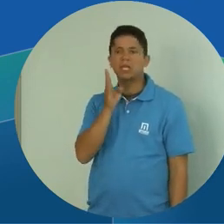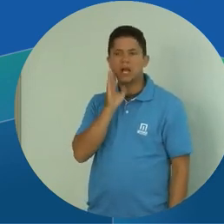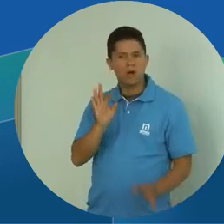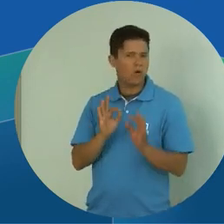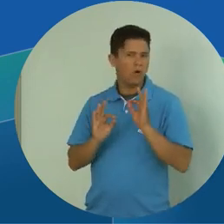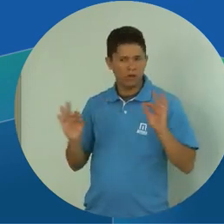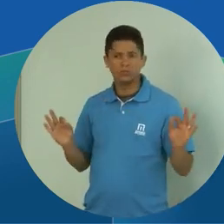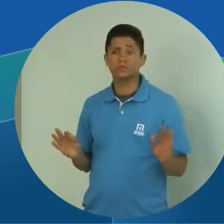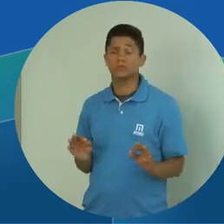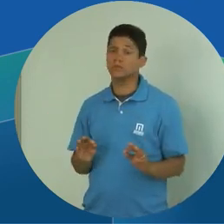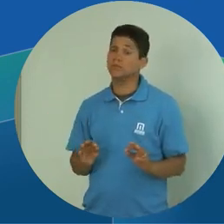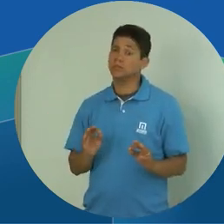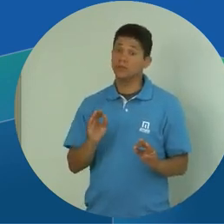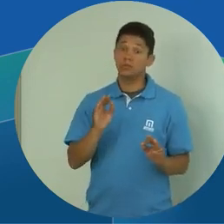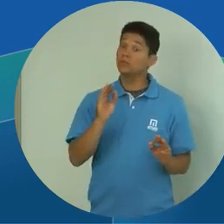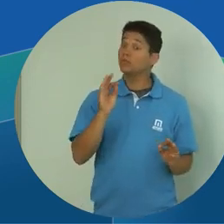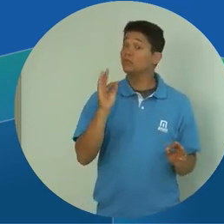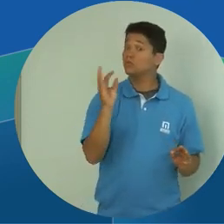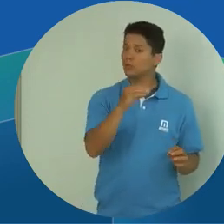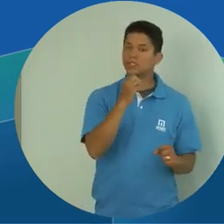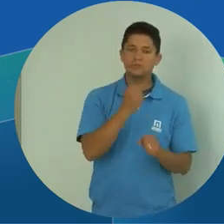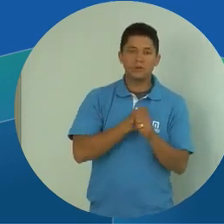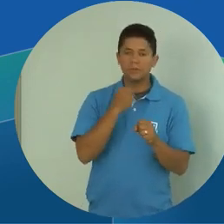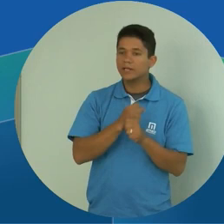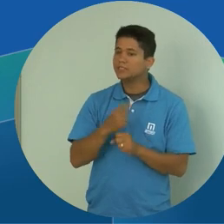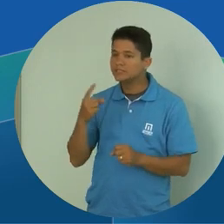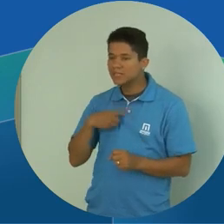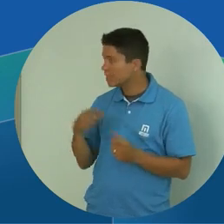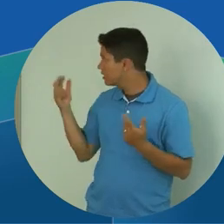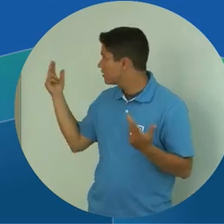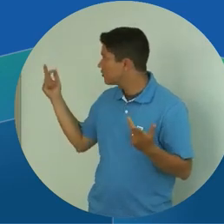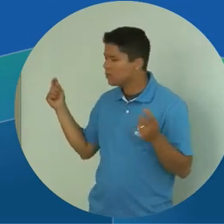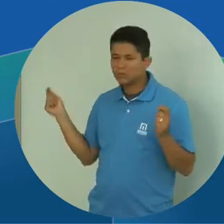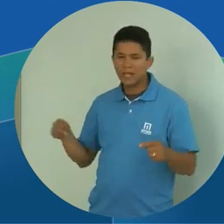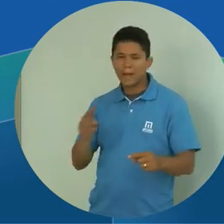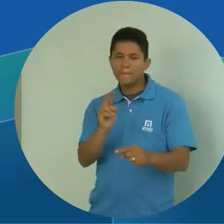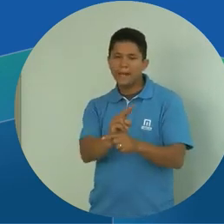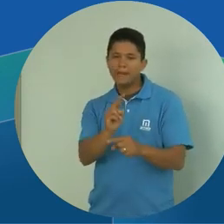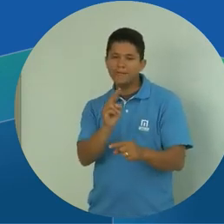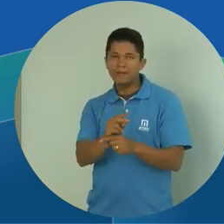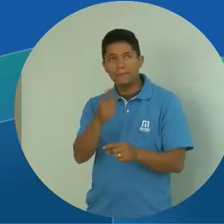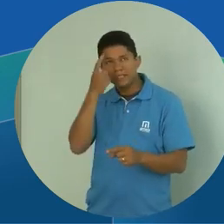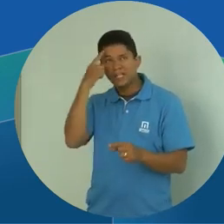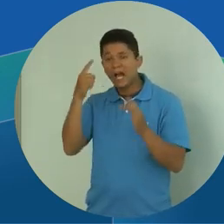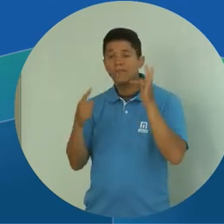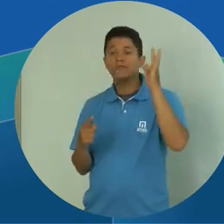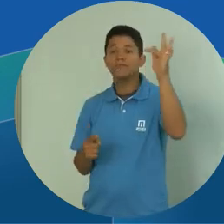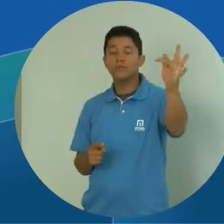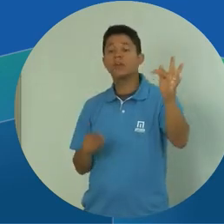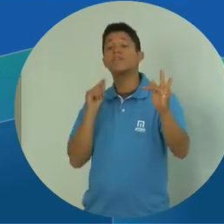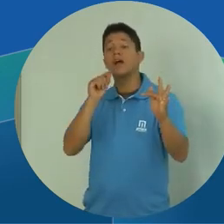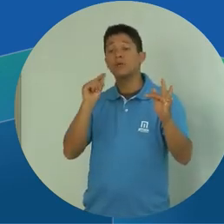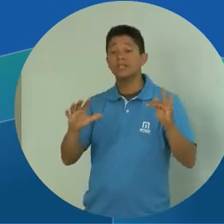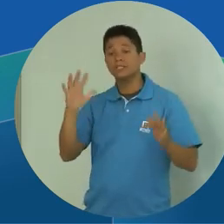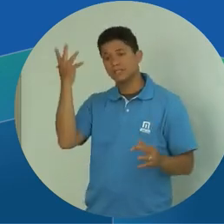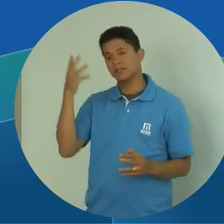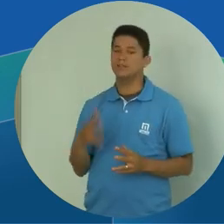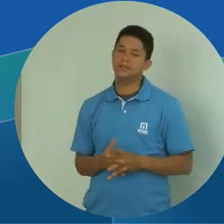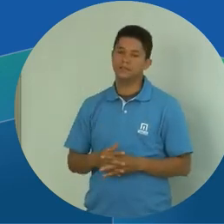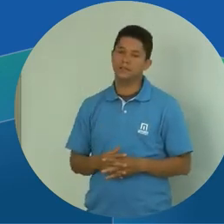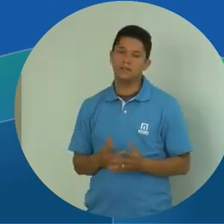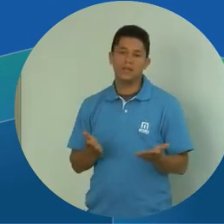Se todas as obras tivessem isso aqui, a gente consegue prever muita interferência, né? Então,